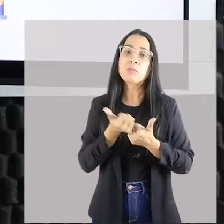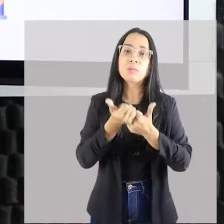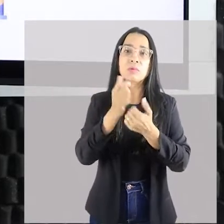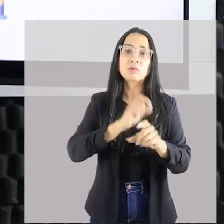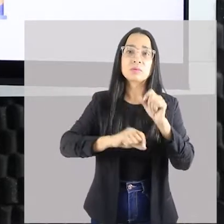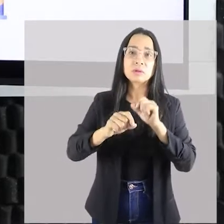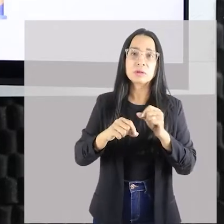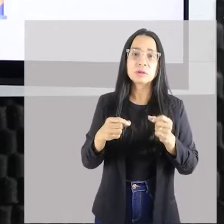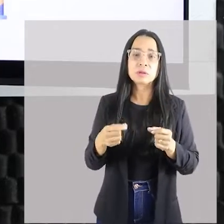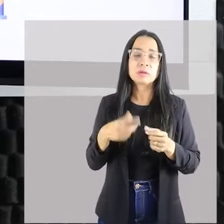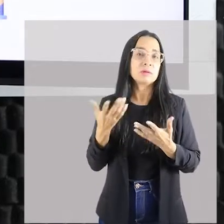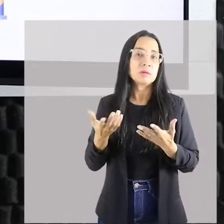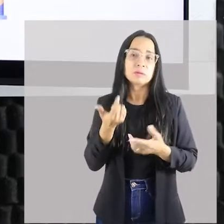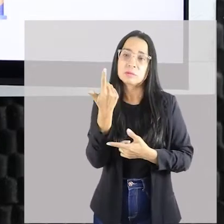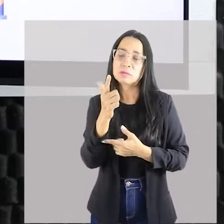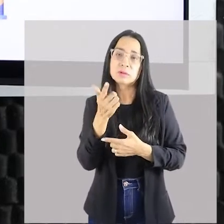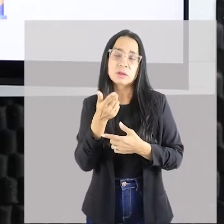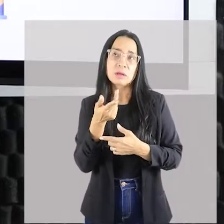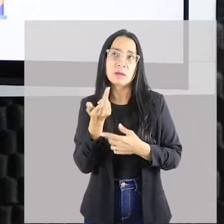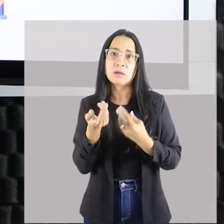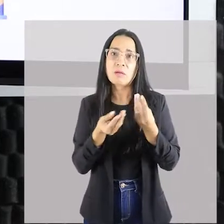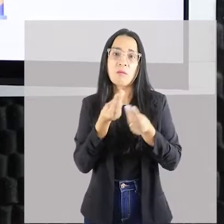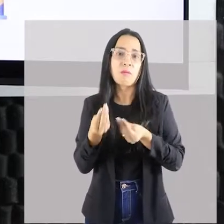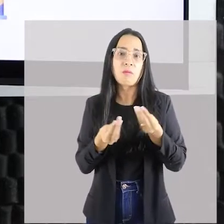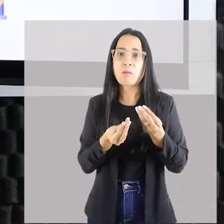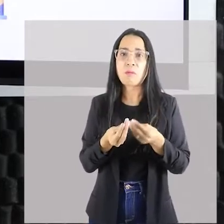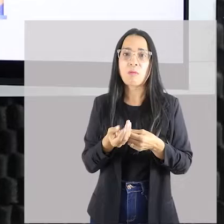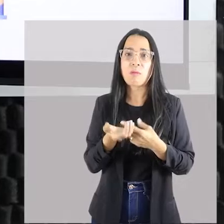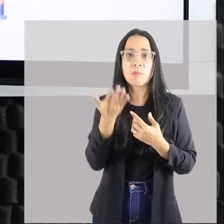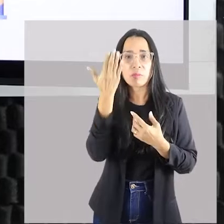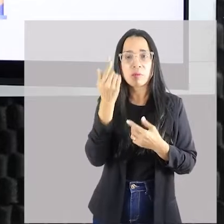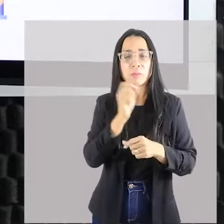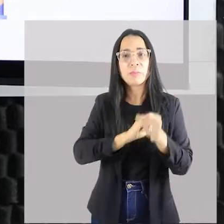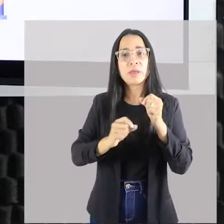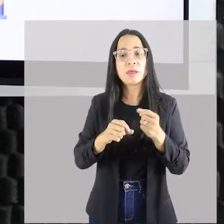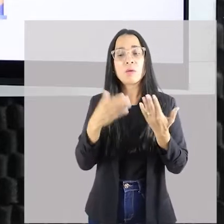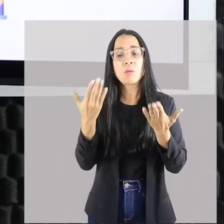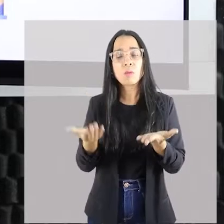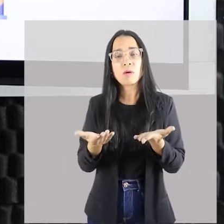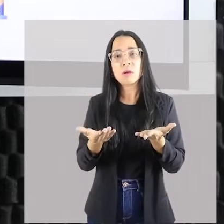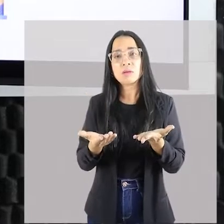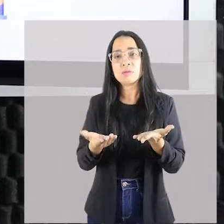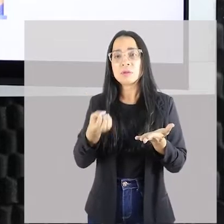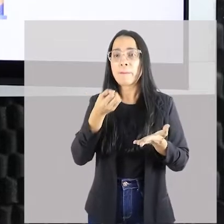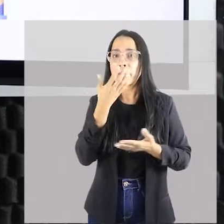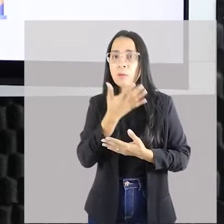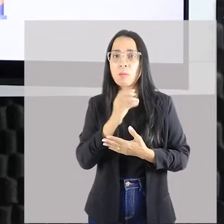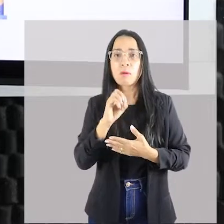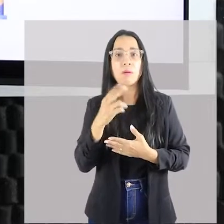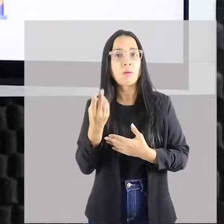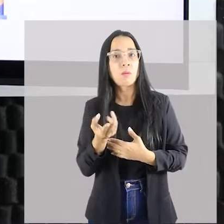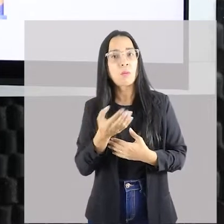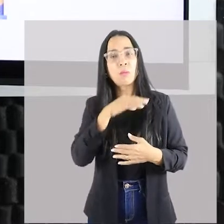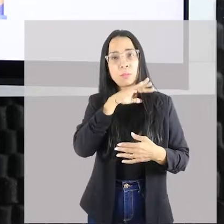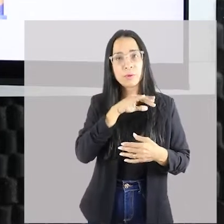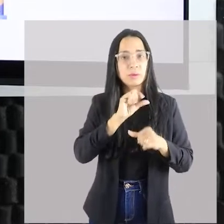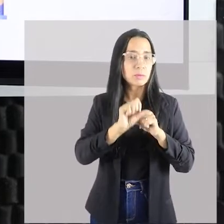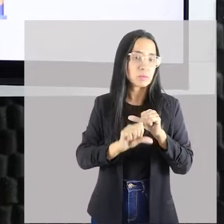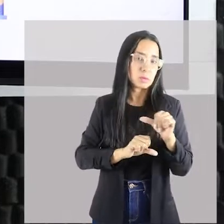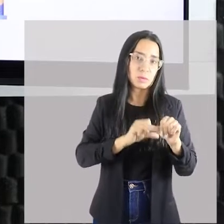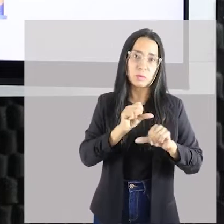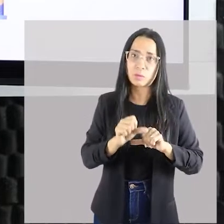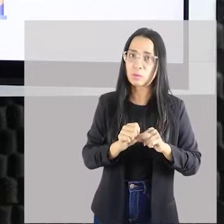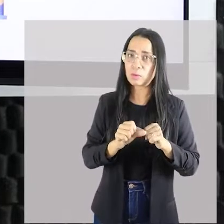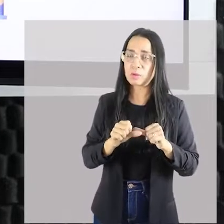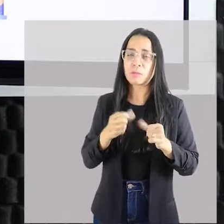uma dessas alterações vai ser boa ou quando ela vai ser ruim para você. Toda mudança é uma mudança, tá certo?